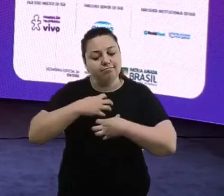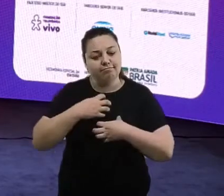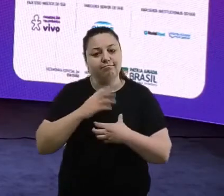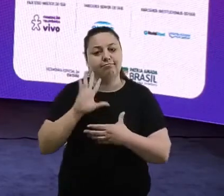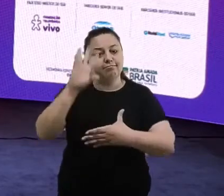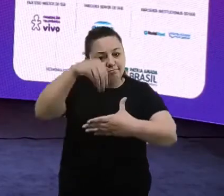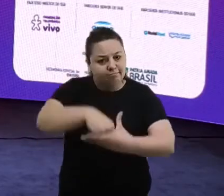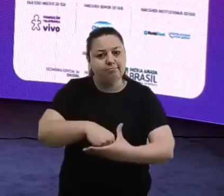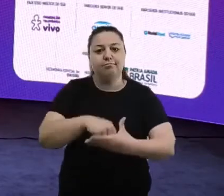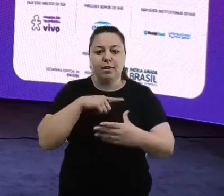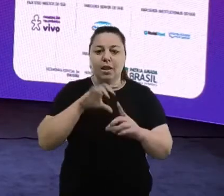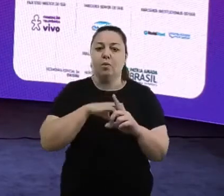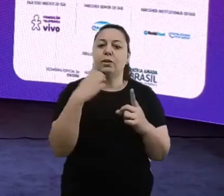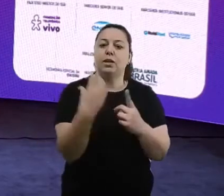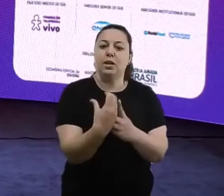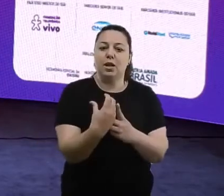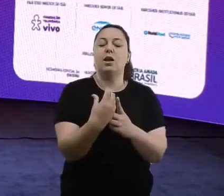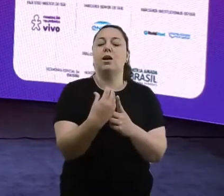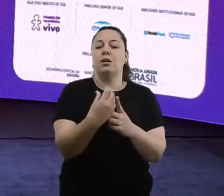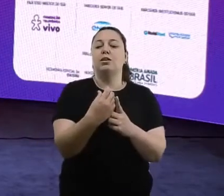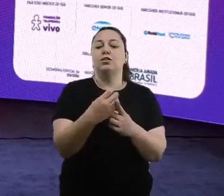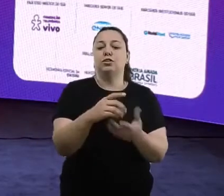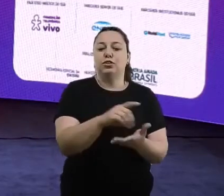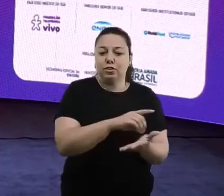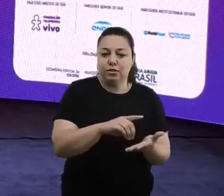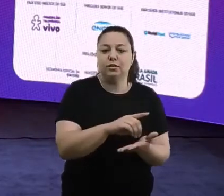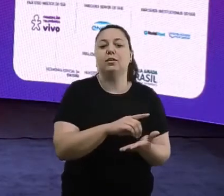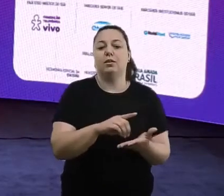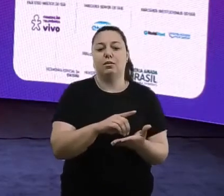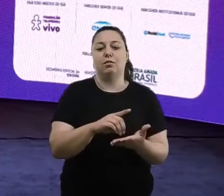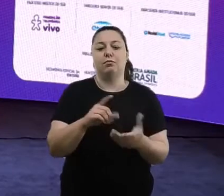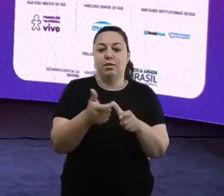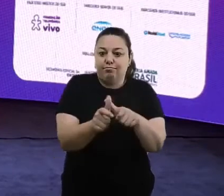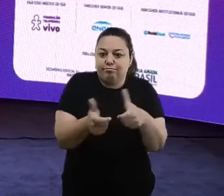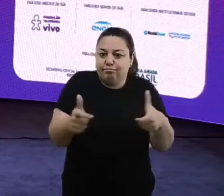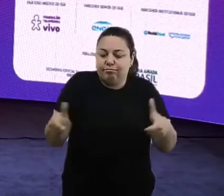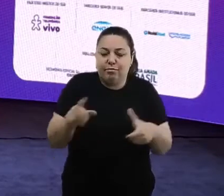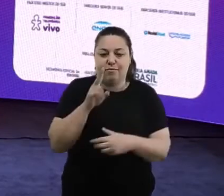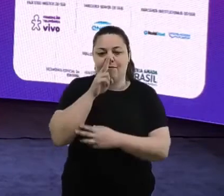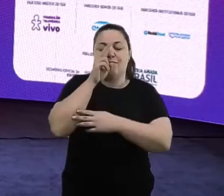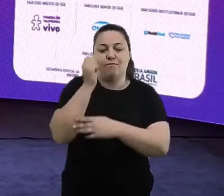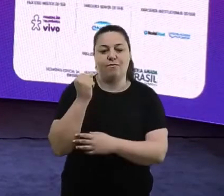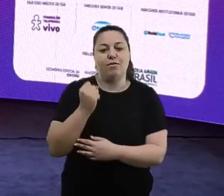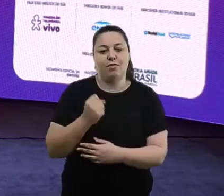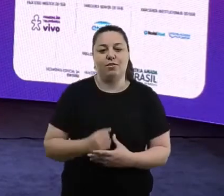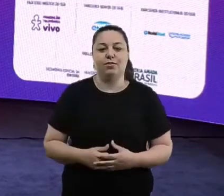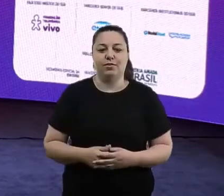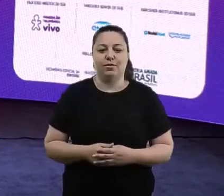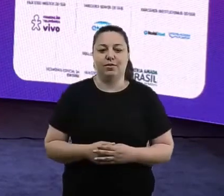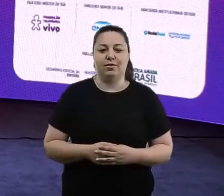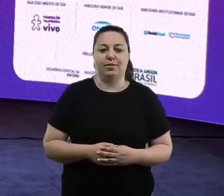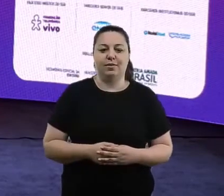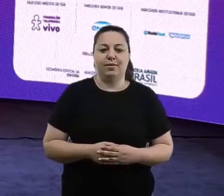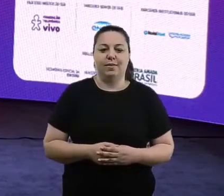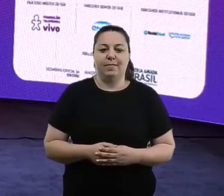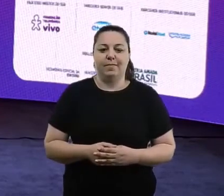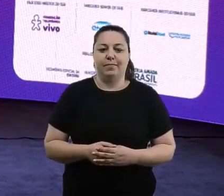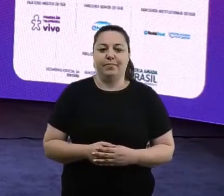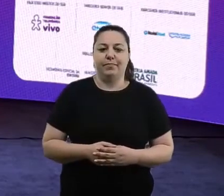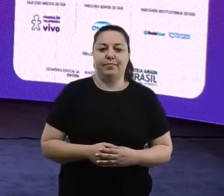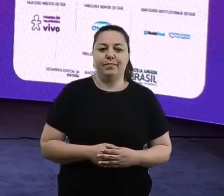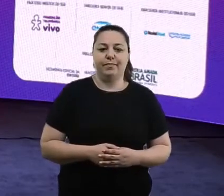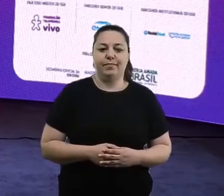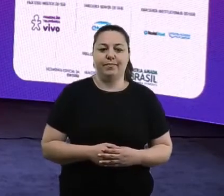tem, né, que ser cada vez maior e mais forte. Ai, Di, e assim, tu nem